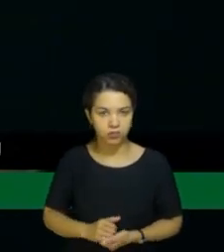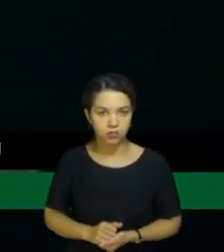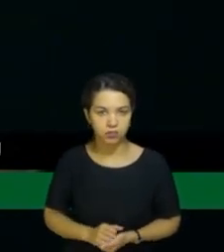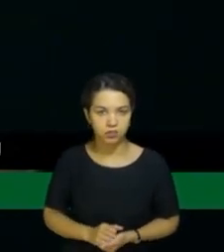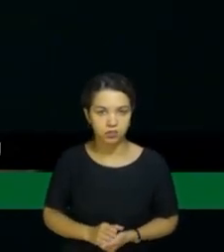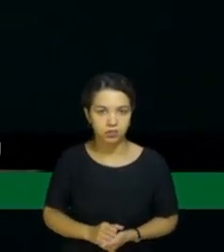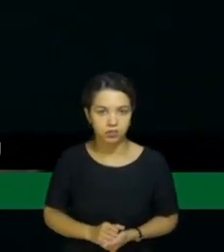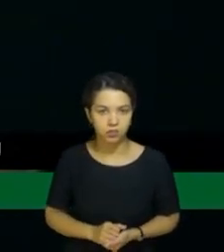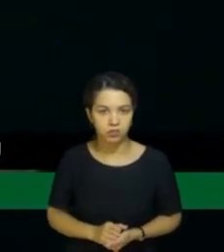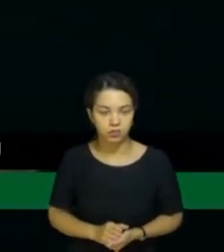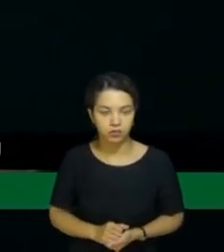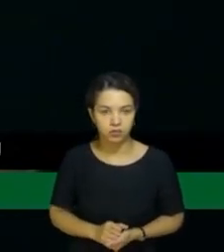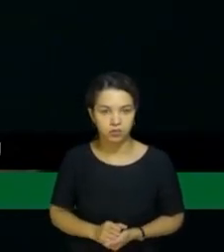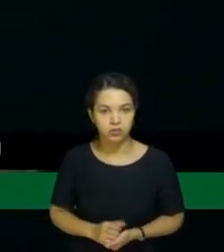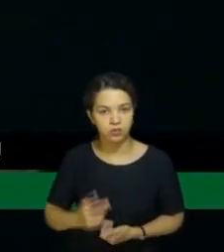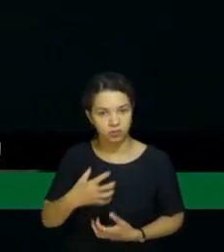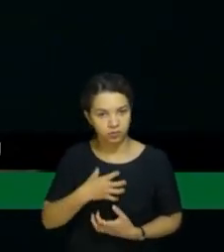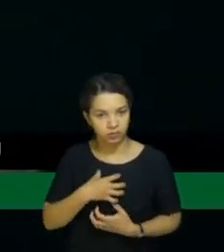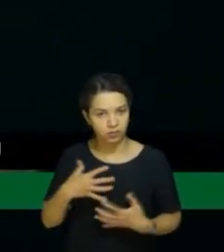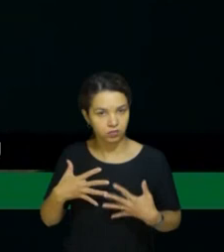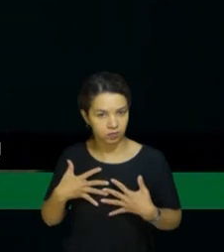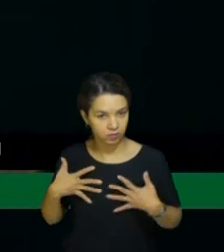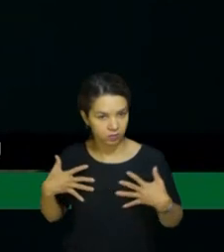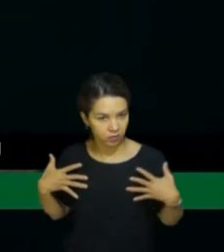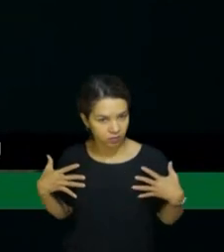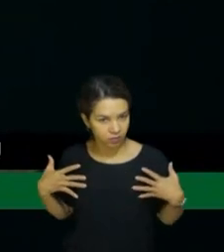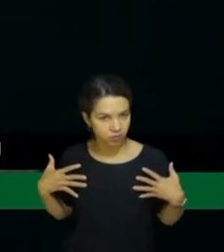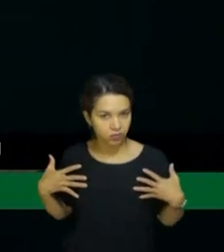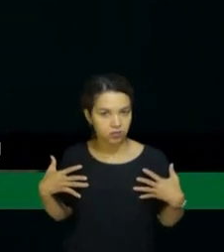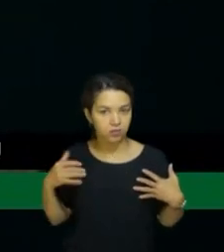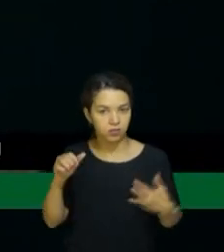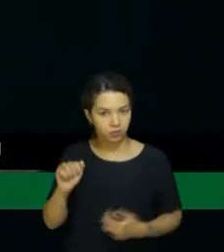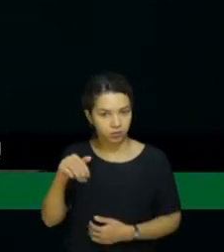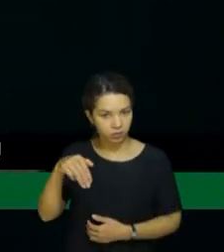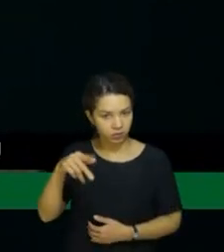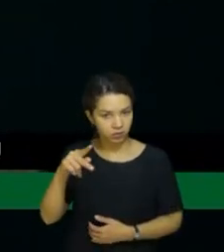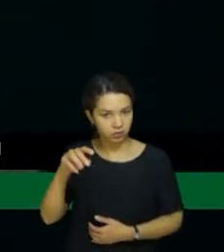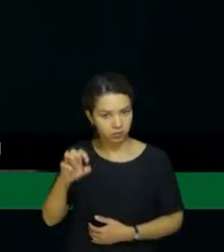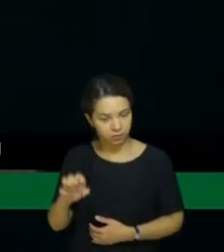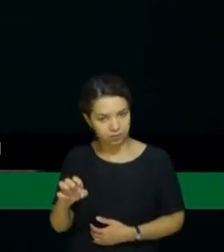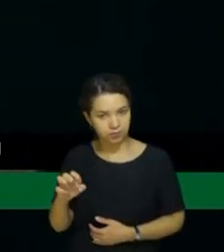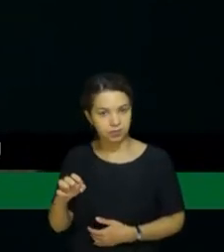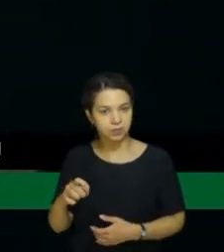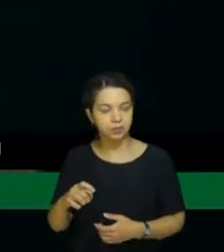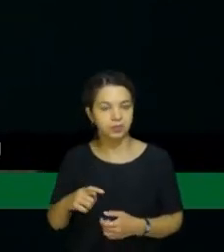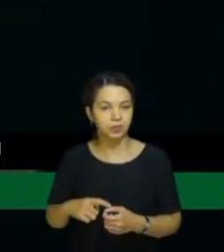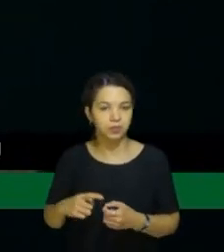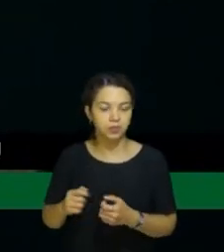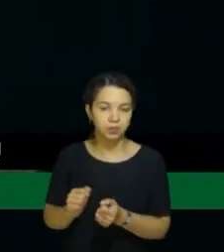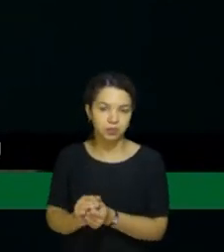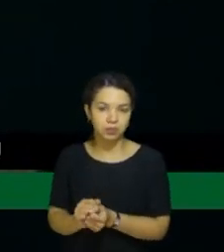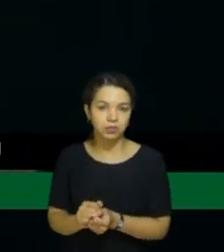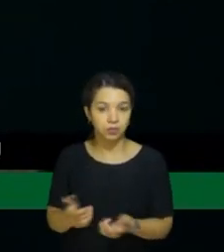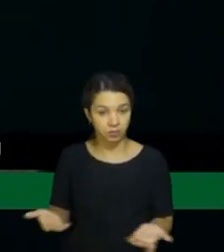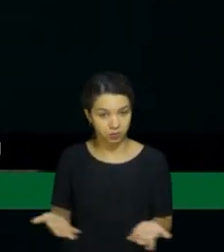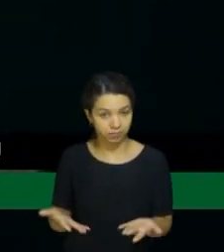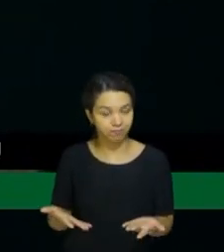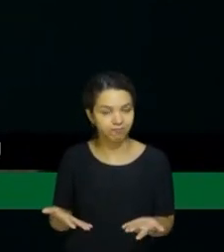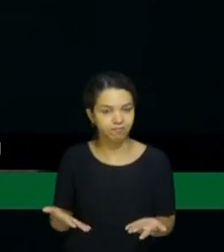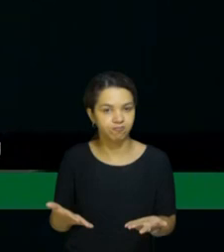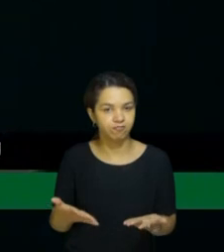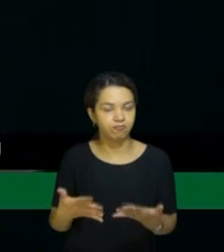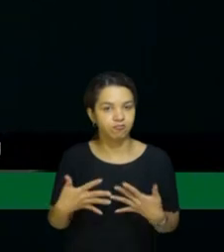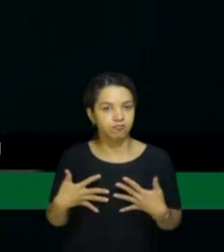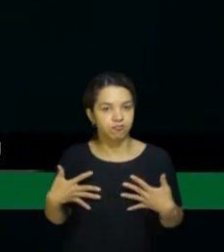tarde é uma honra para Amp e seus associados poderem nesse momento nessa Tribuna